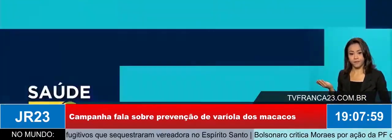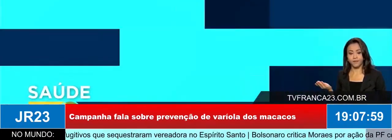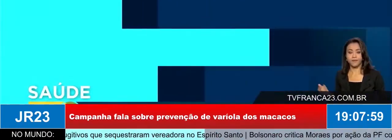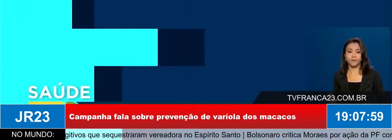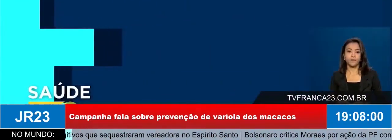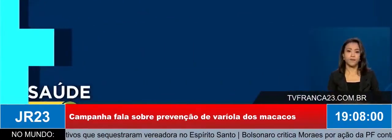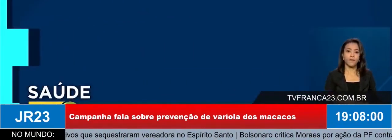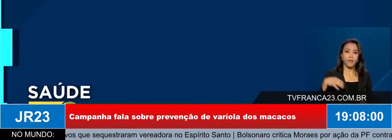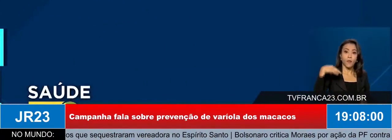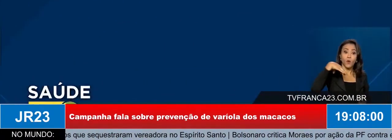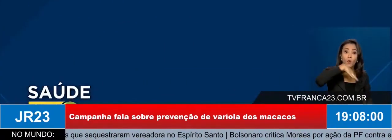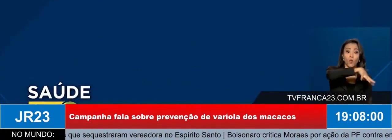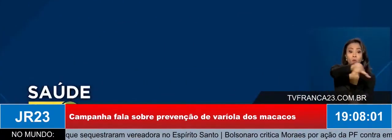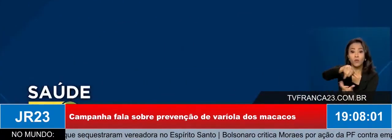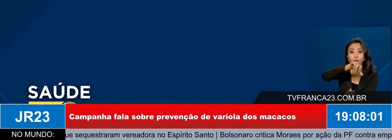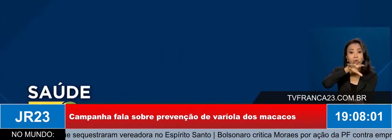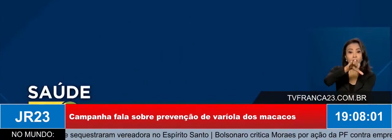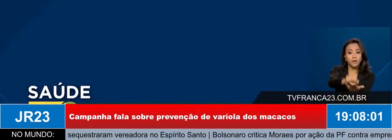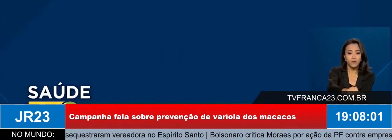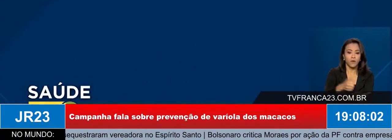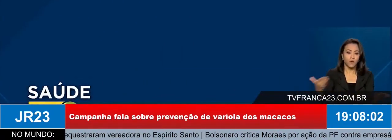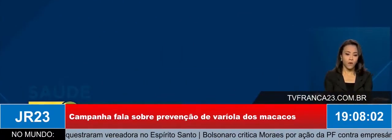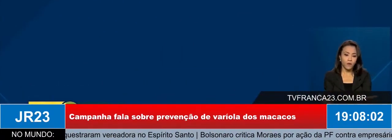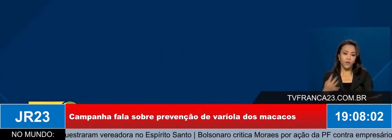gov.br/varíola dos macacos. O mundo registra hoje